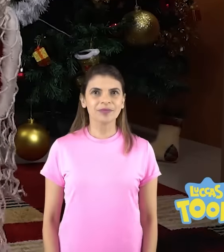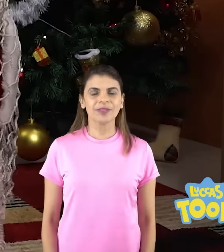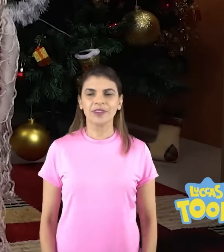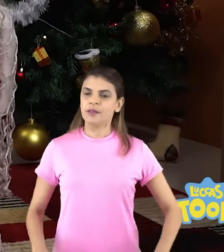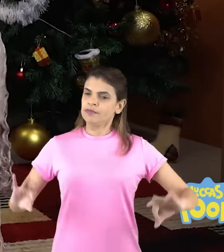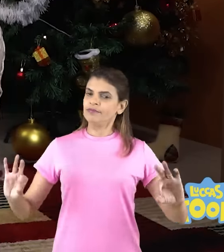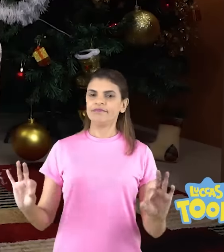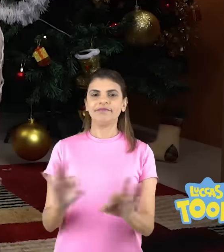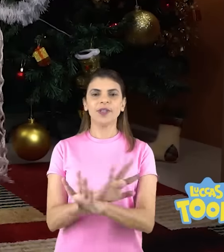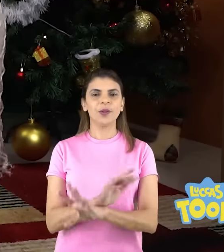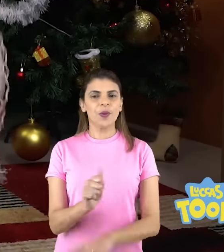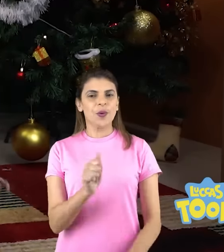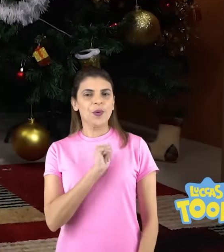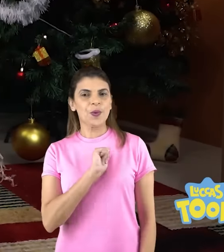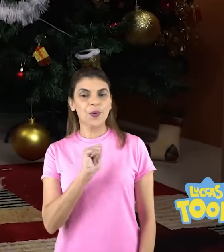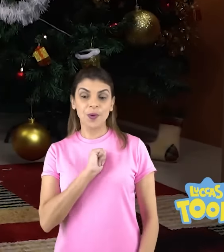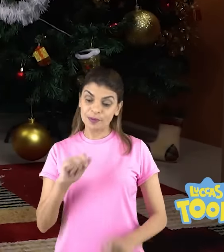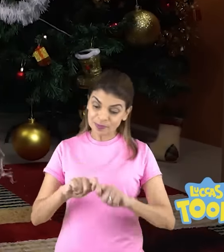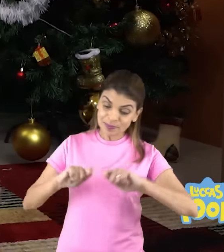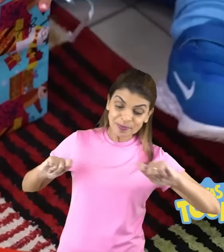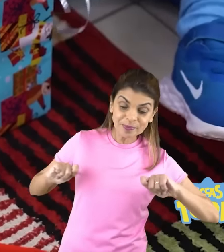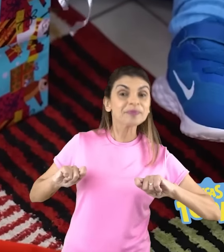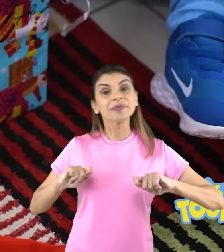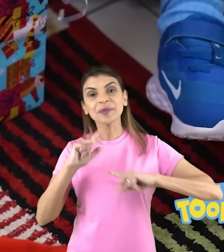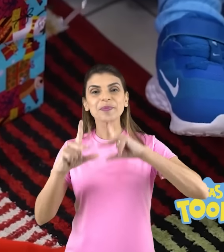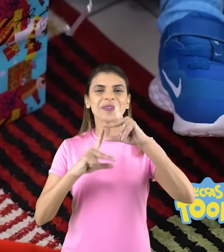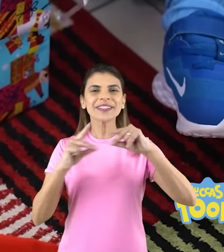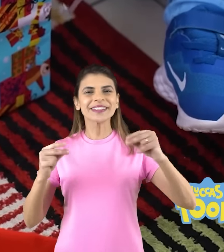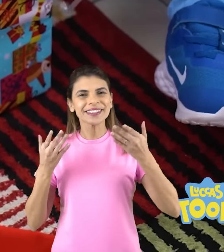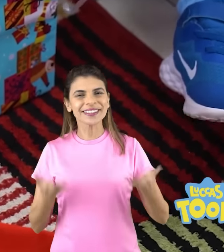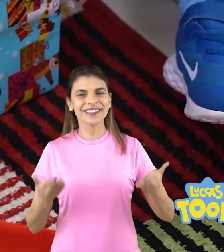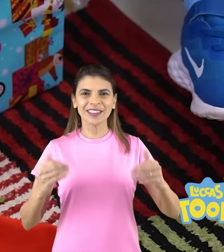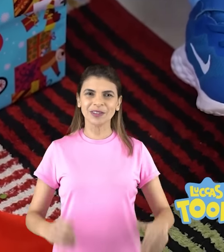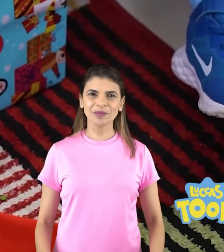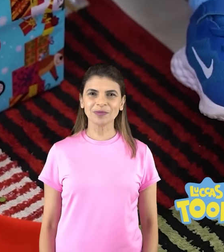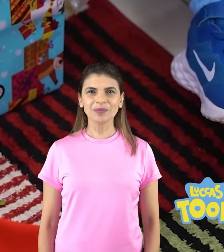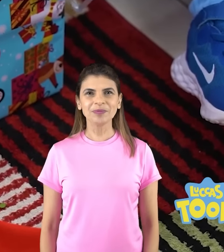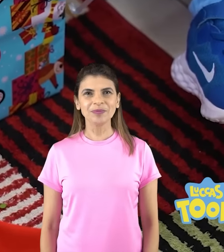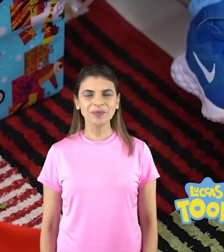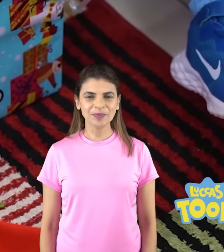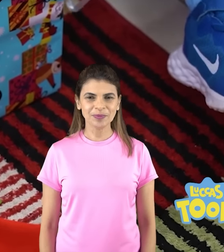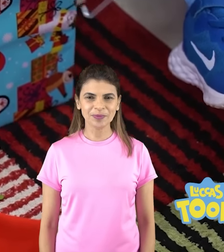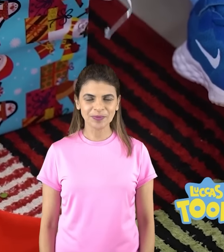Prontinho! Pode abrir o seu presente! cá, Vem cá,